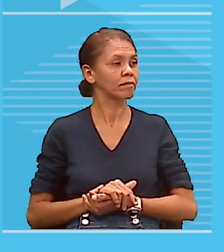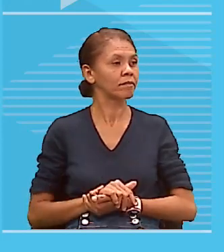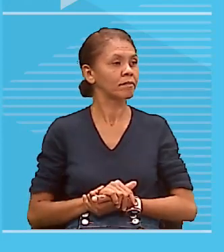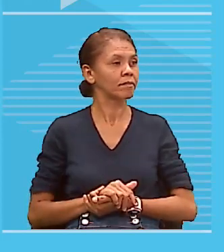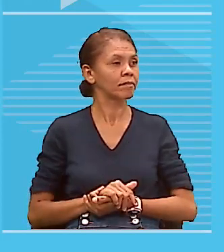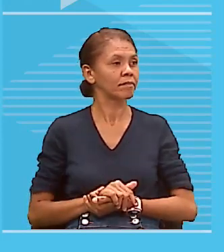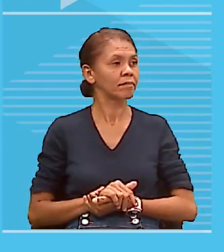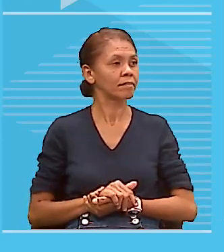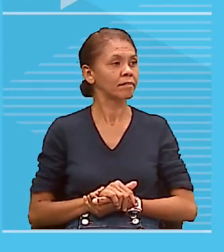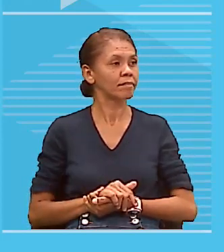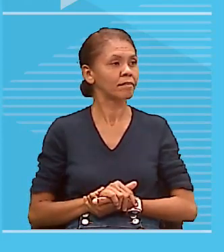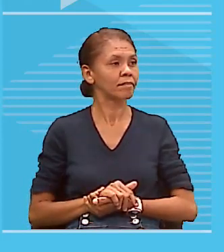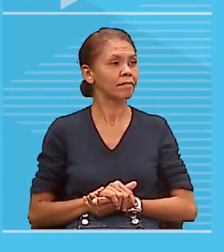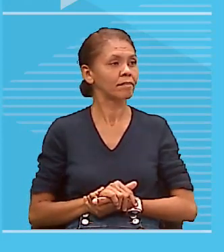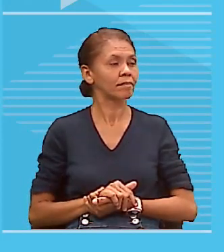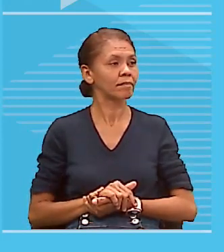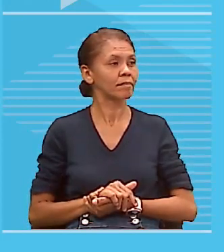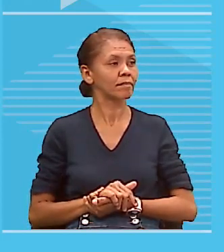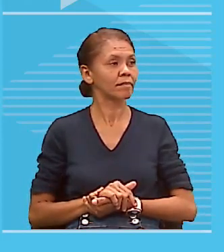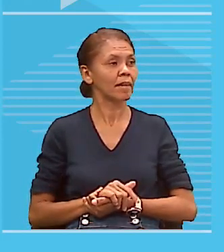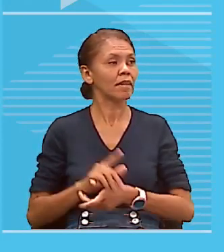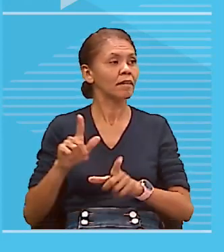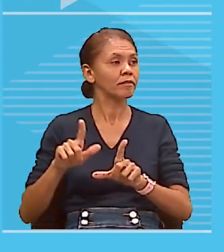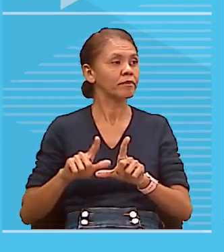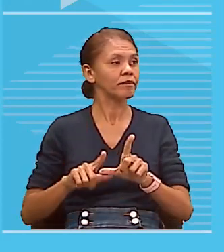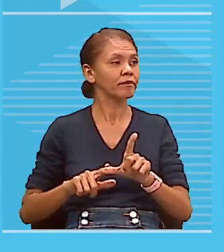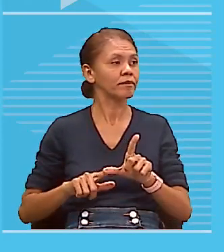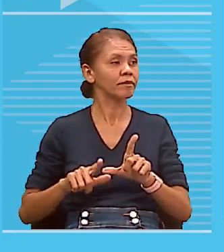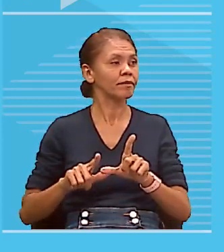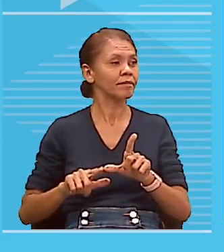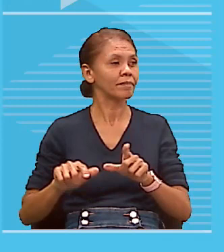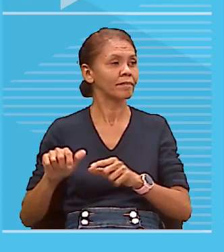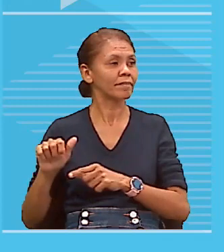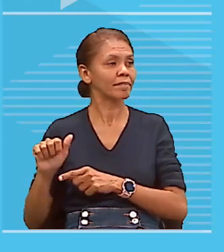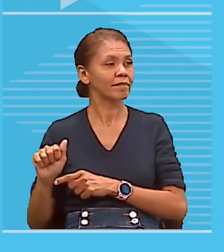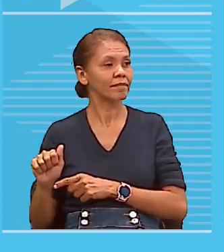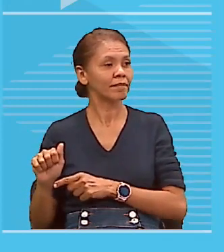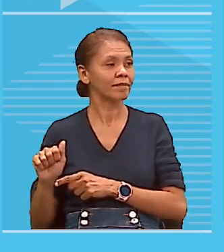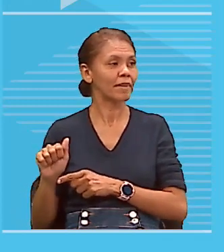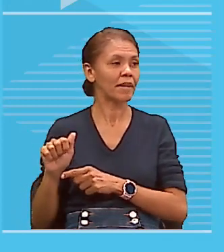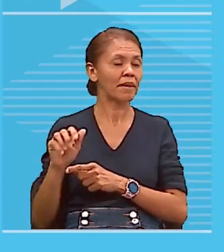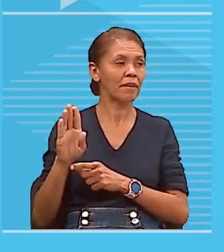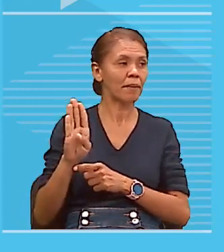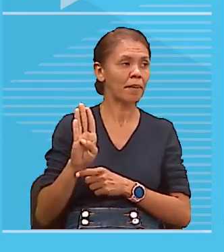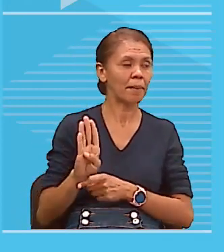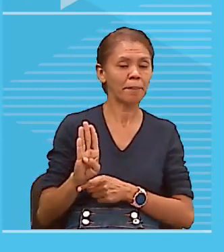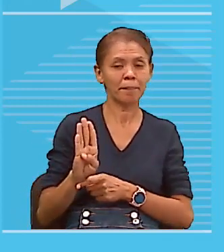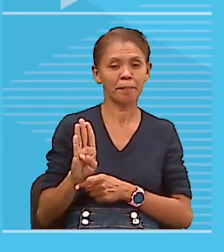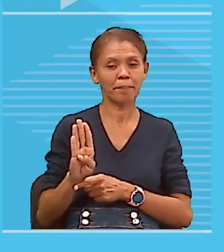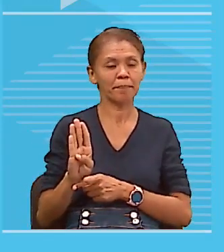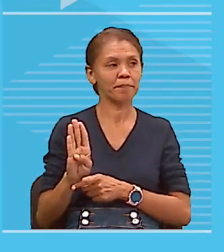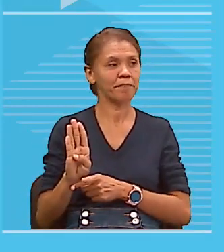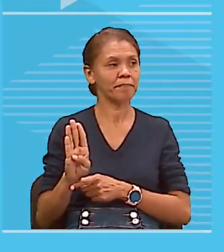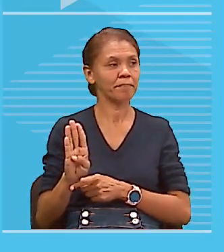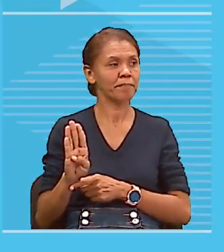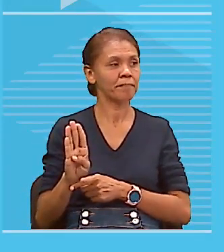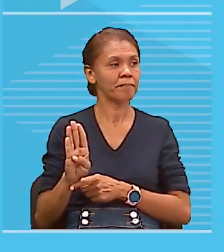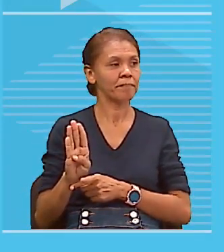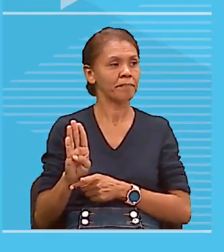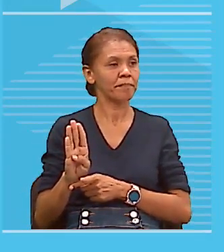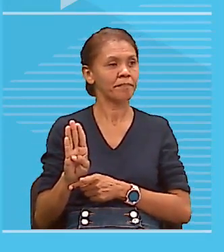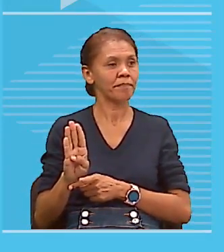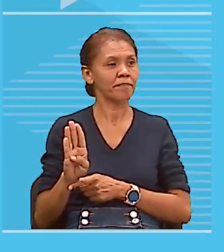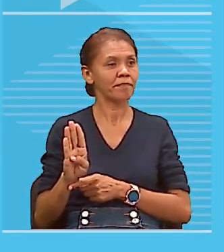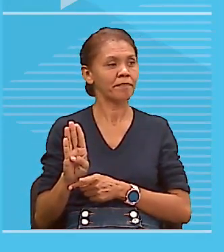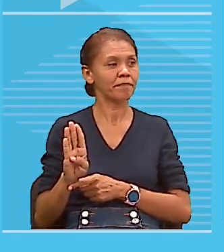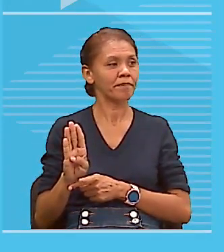pouco de dúvida, né? Apesar de ser um quiz bem pequenininho, rapidinho. Mas o Miqueias disse que é B, então eu vou com o Miqueias. Tá certo, é a letra B mesmo. Não, é